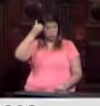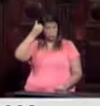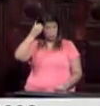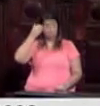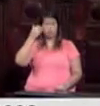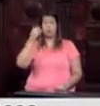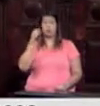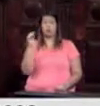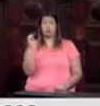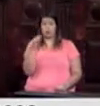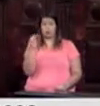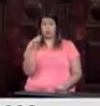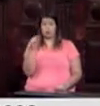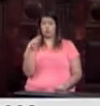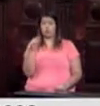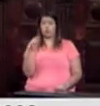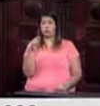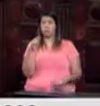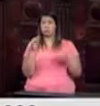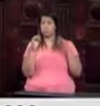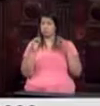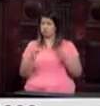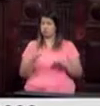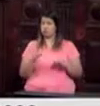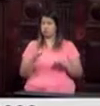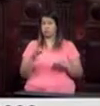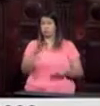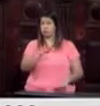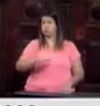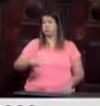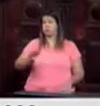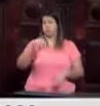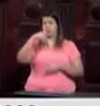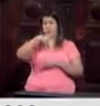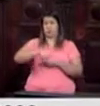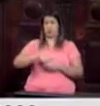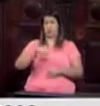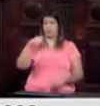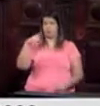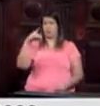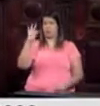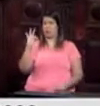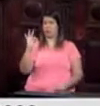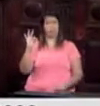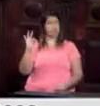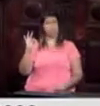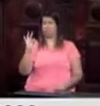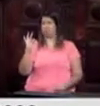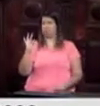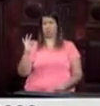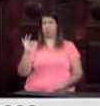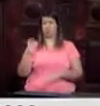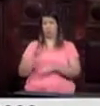ciente de que não contaria com os votos do PT no Conselho de Ética,